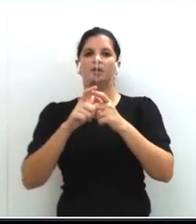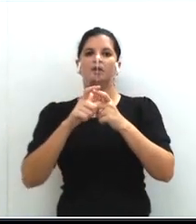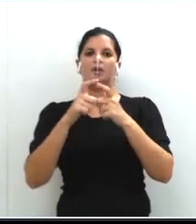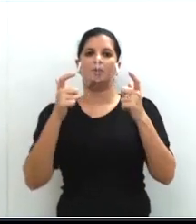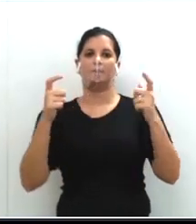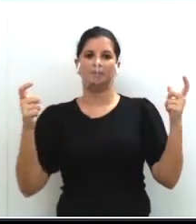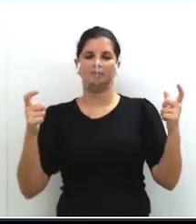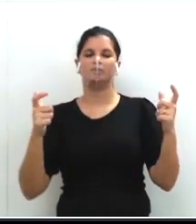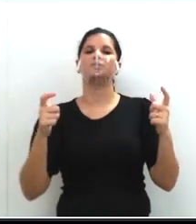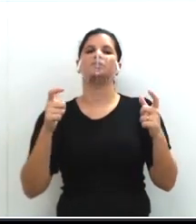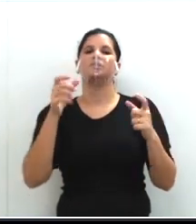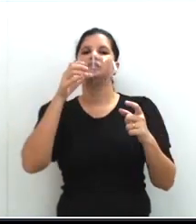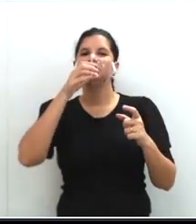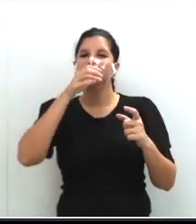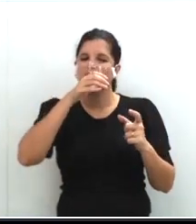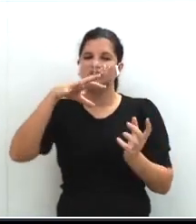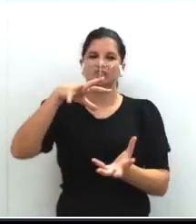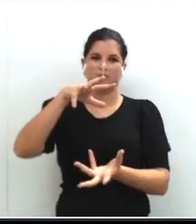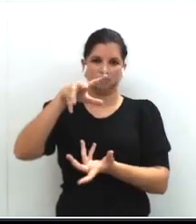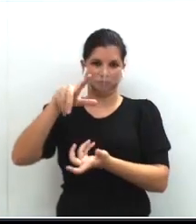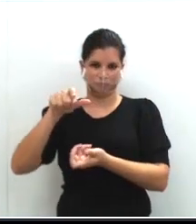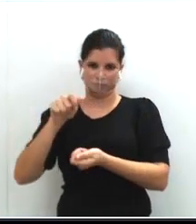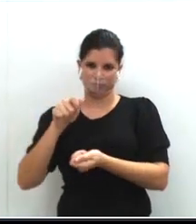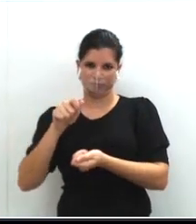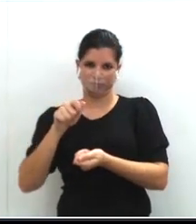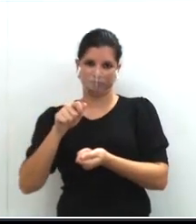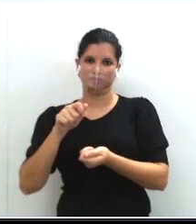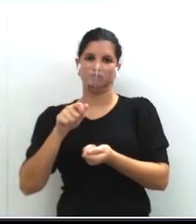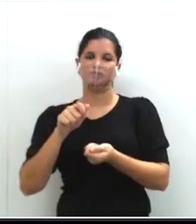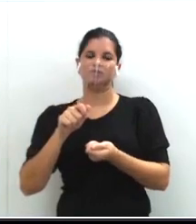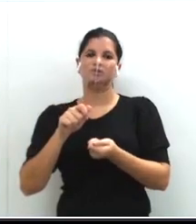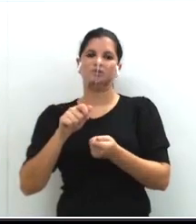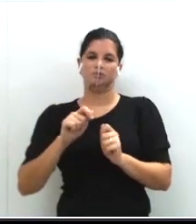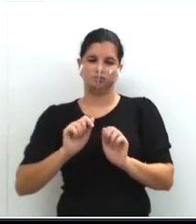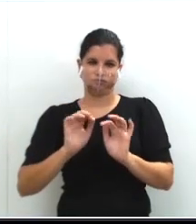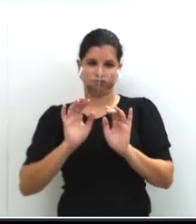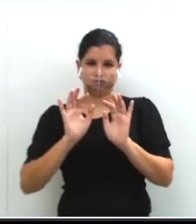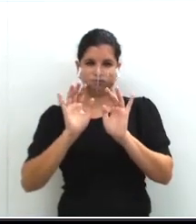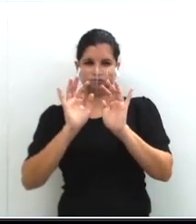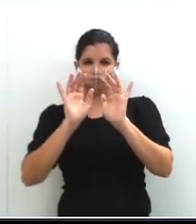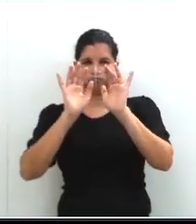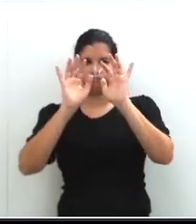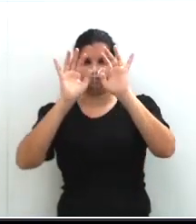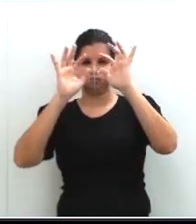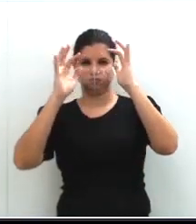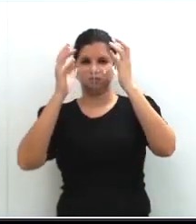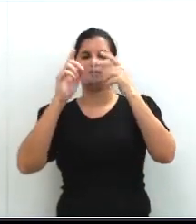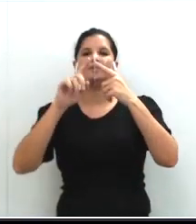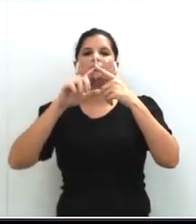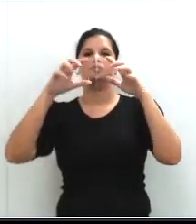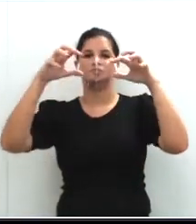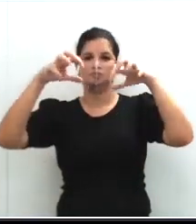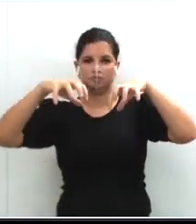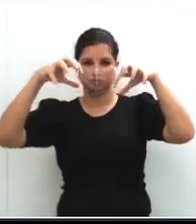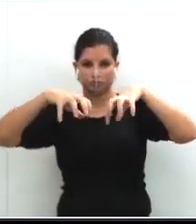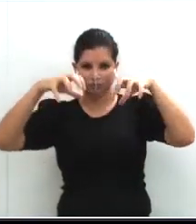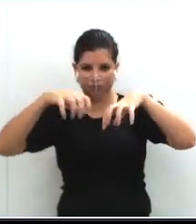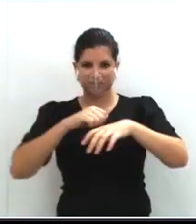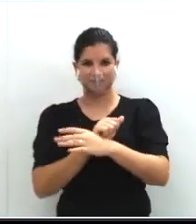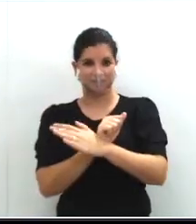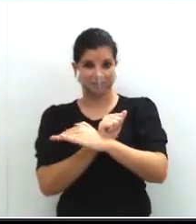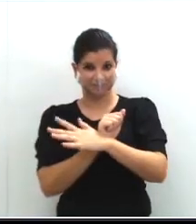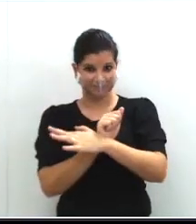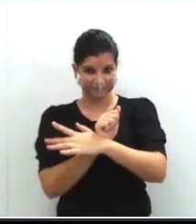o aumento do aquecimento global através do efeito estufa e também da chuva ácida,